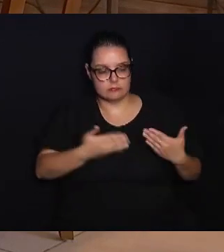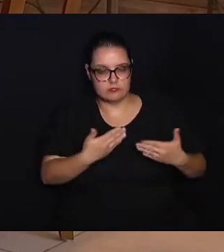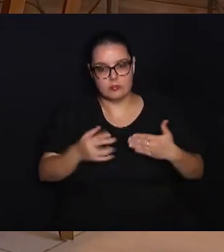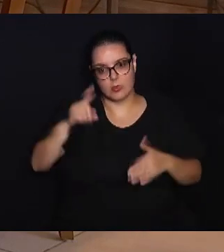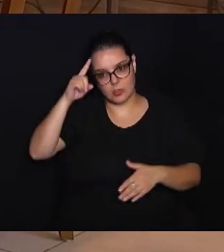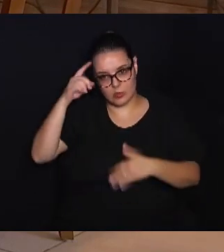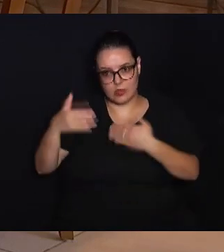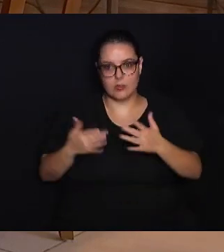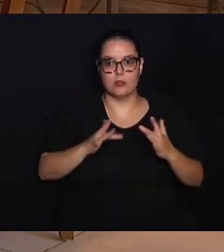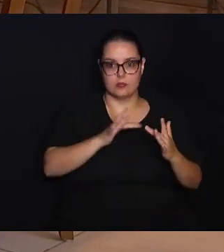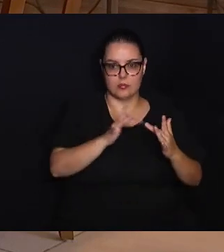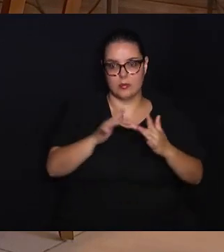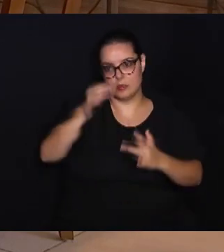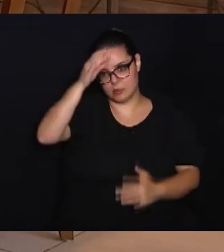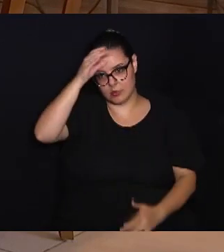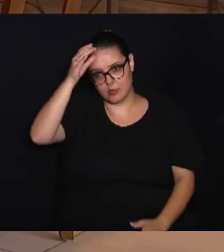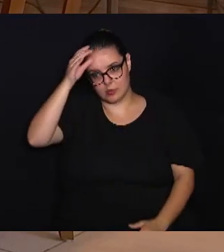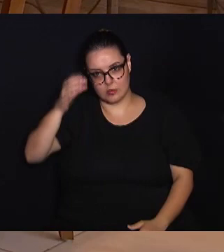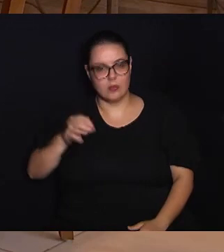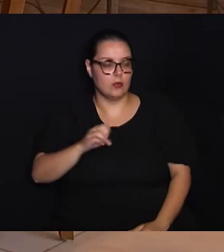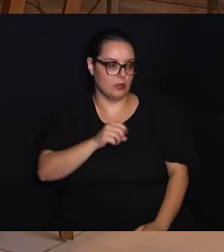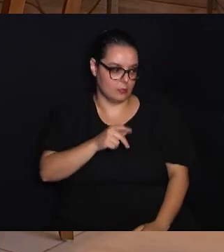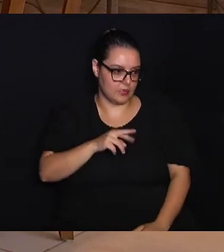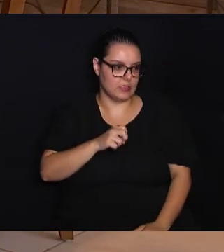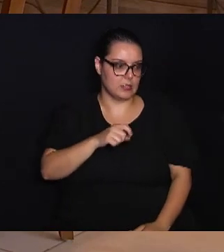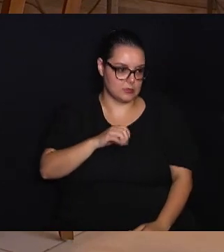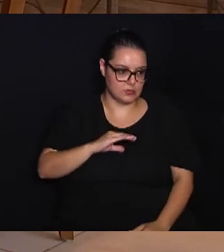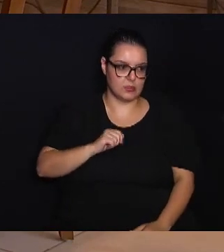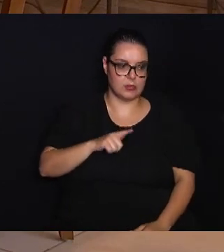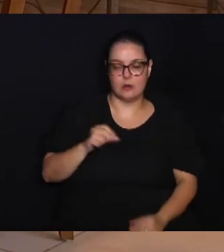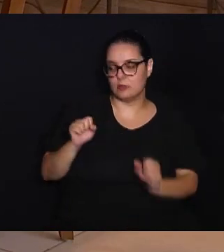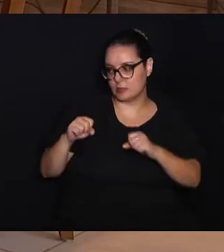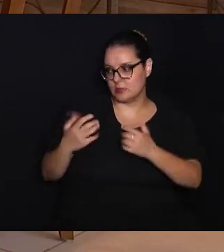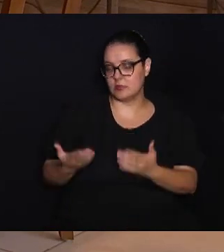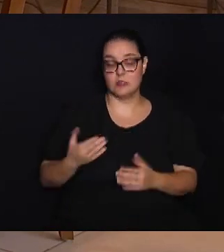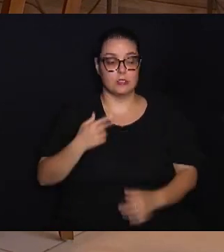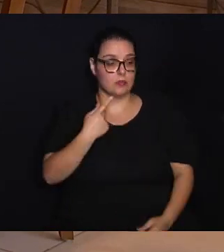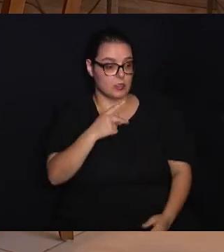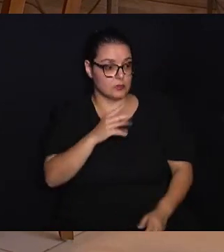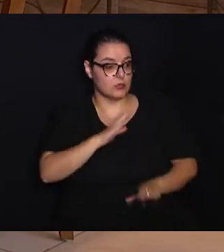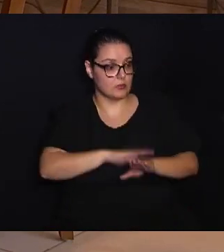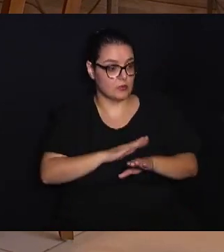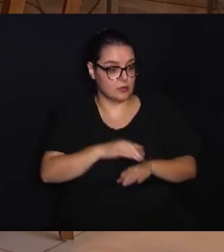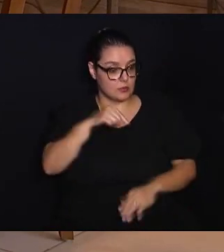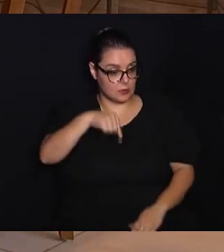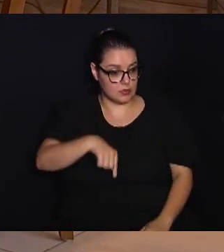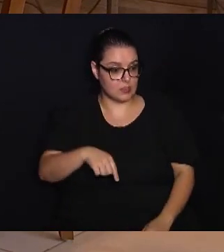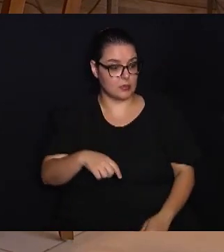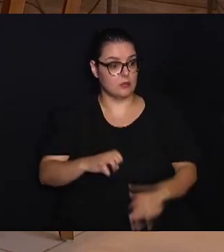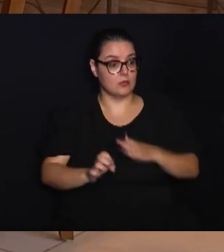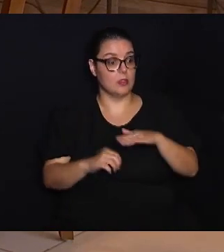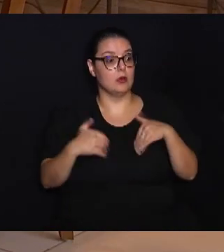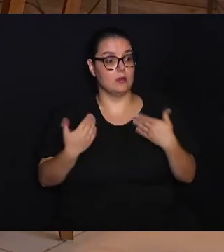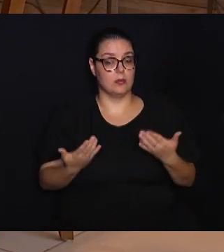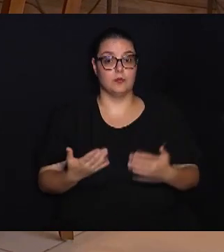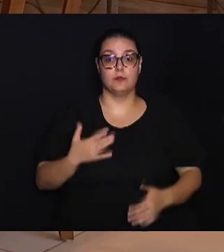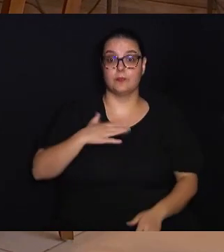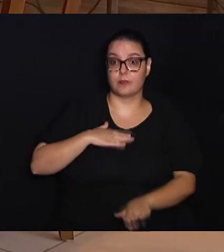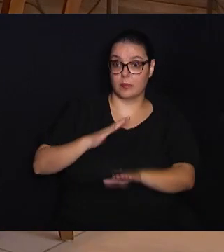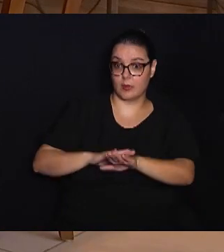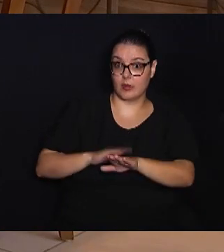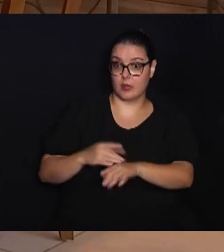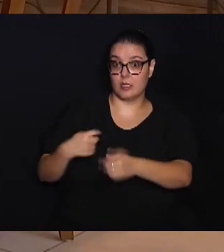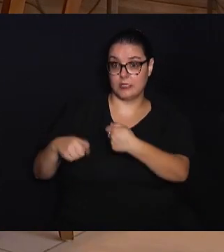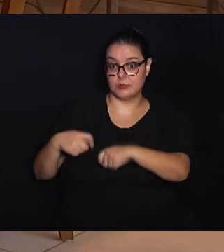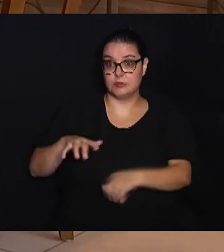mais na parte de contato clientes operacional operacional tá então hoje a sua função exatamente nesse negócio é